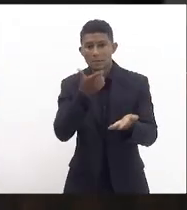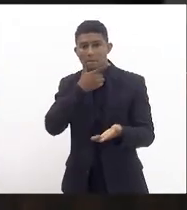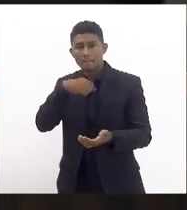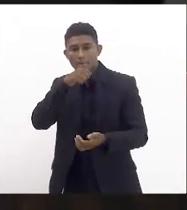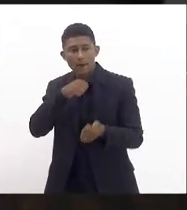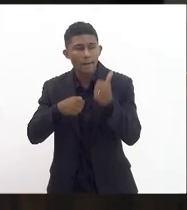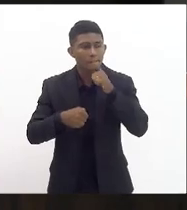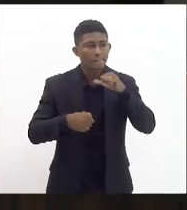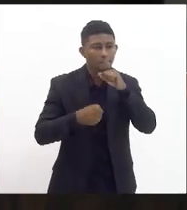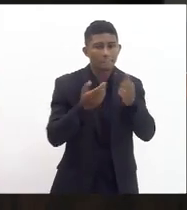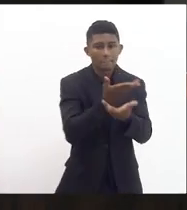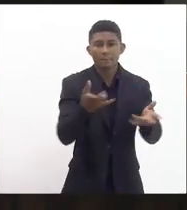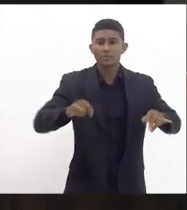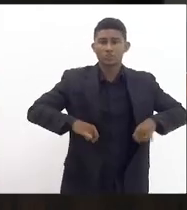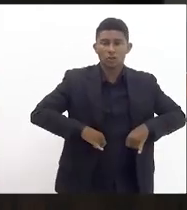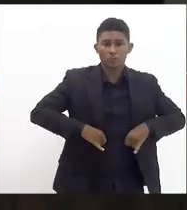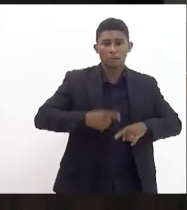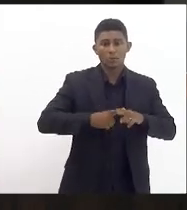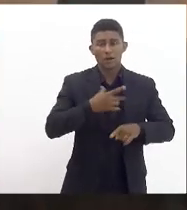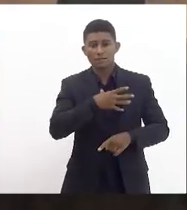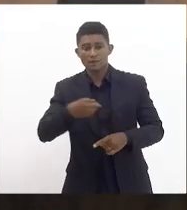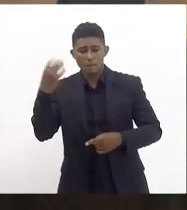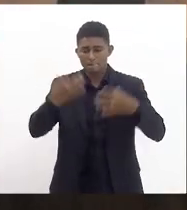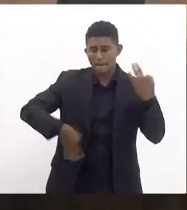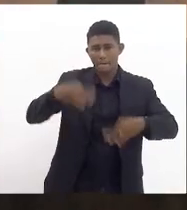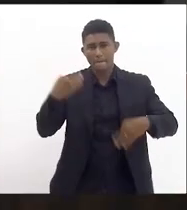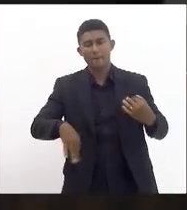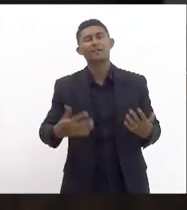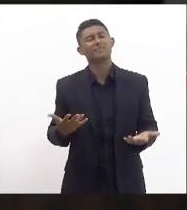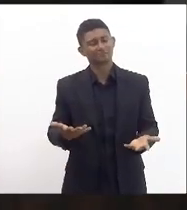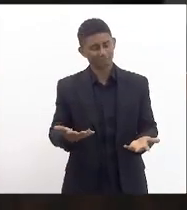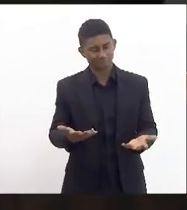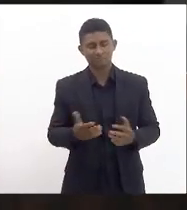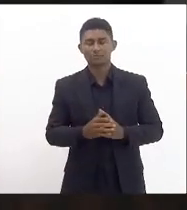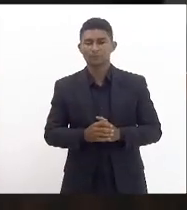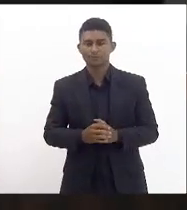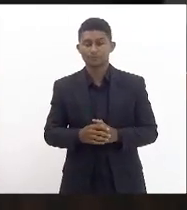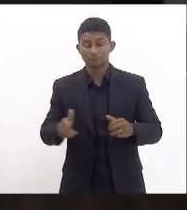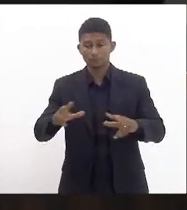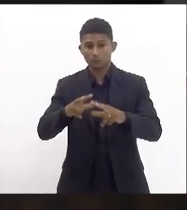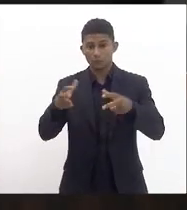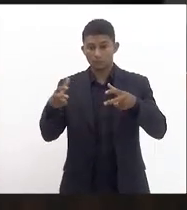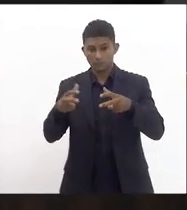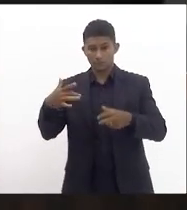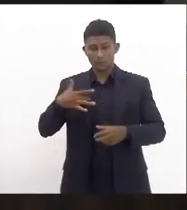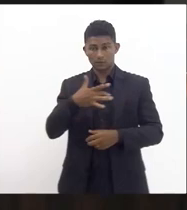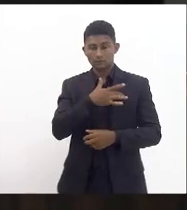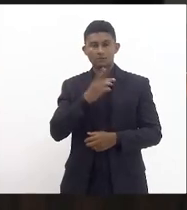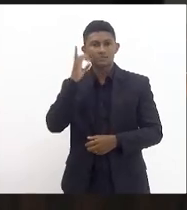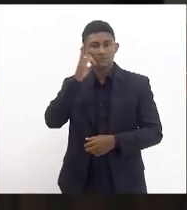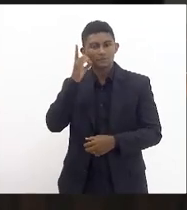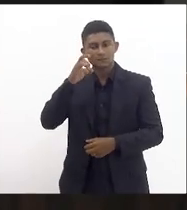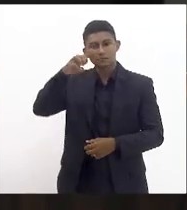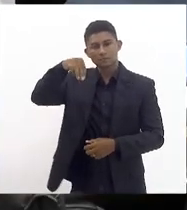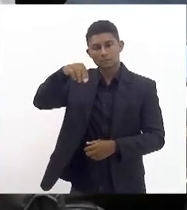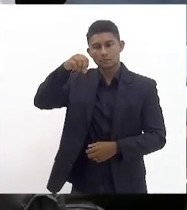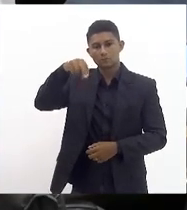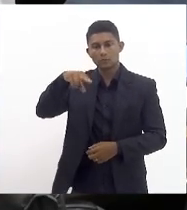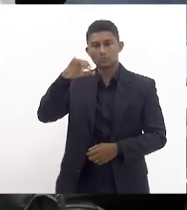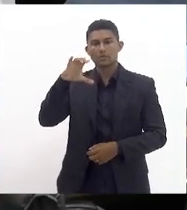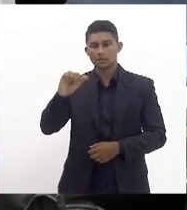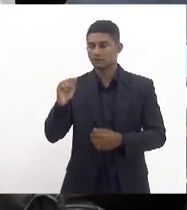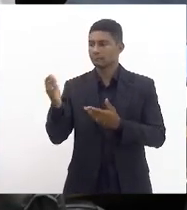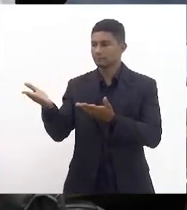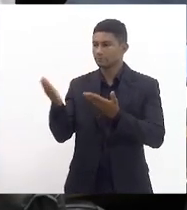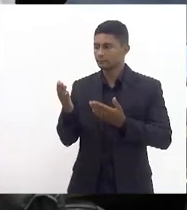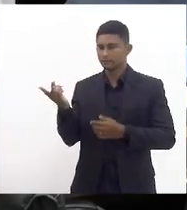conta desse problema. Pela Comissão de Saúde, deputada Mônica Francisco.